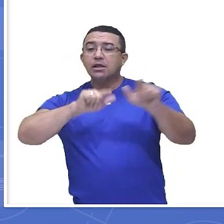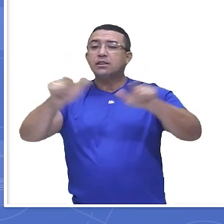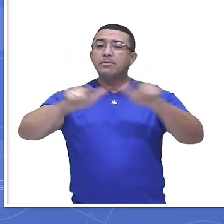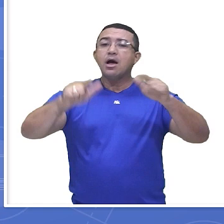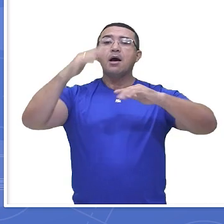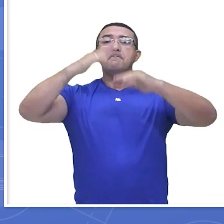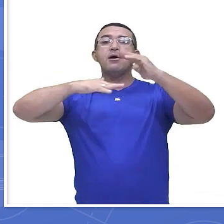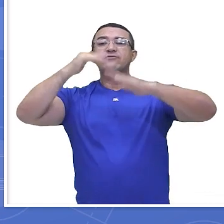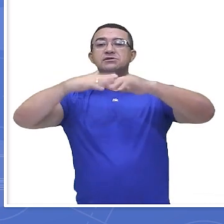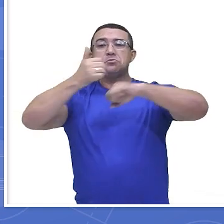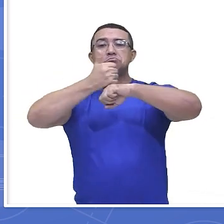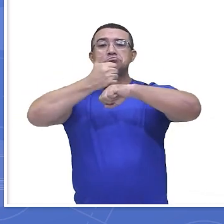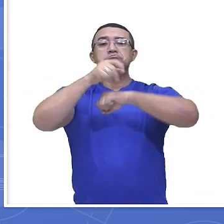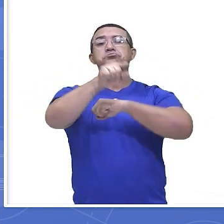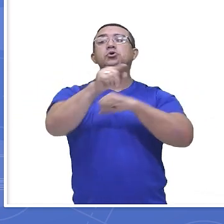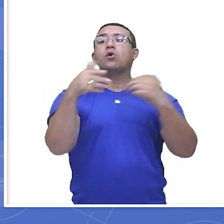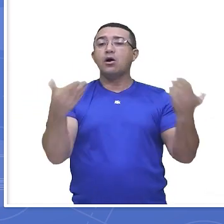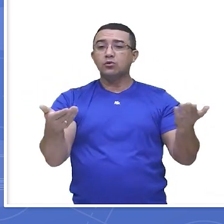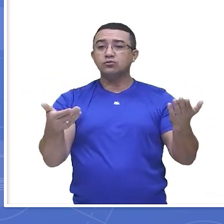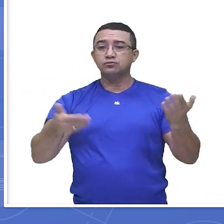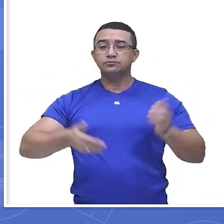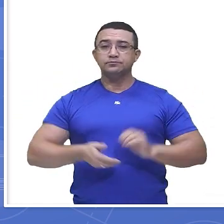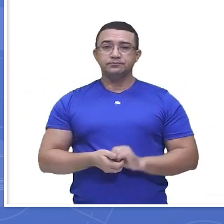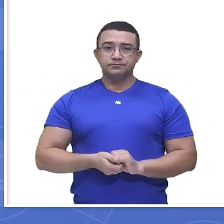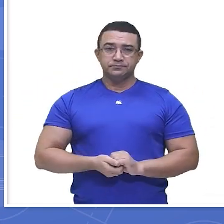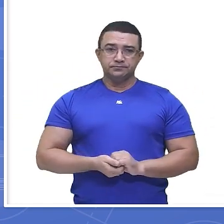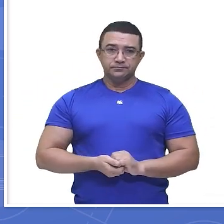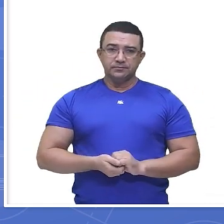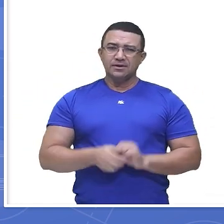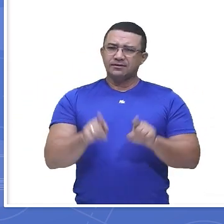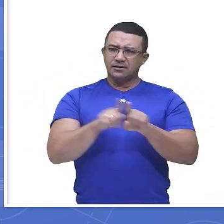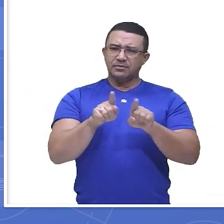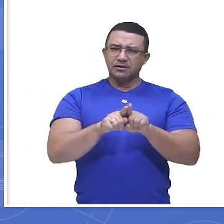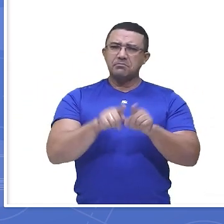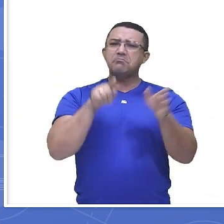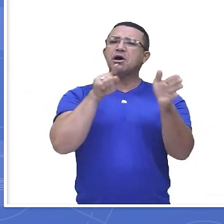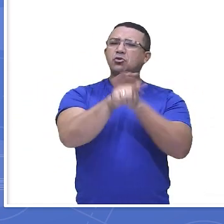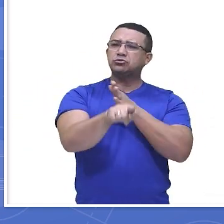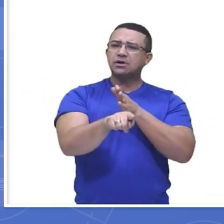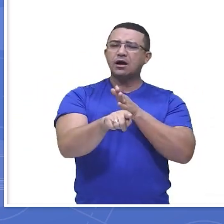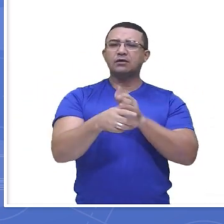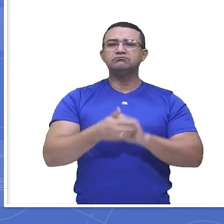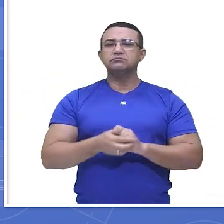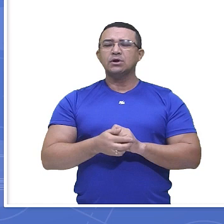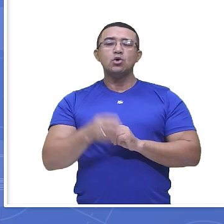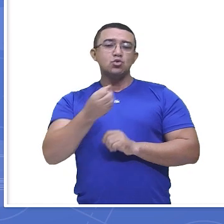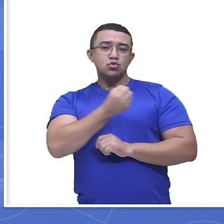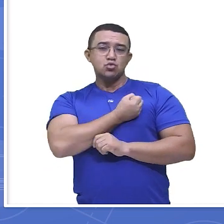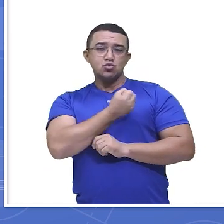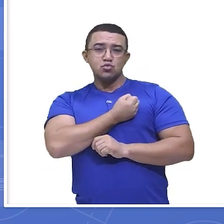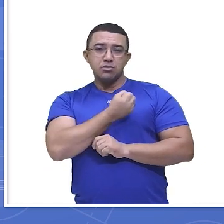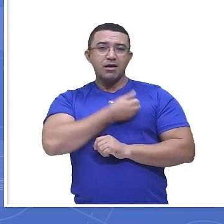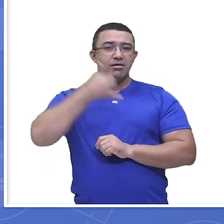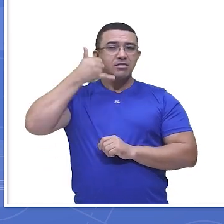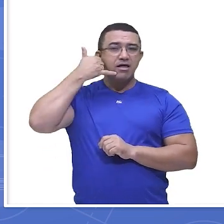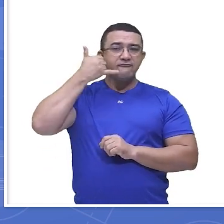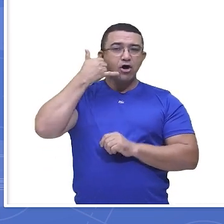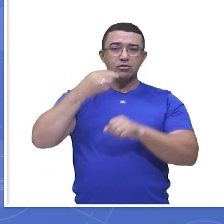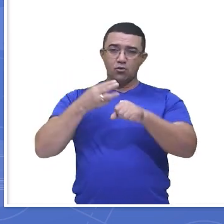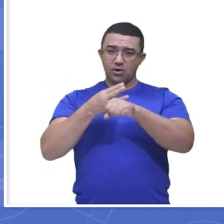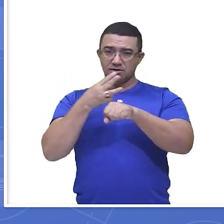uma pessoa. Para saber o número do telefone, o WhatsApp, então é com o